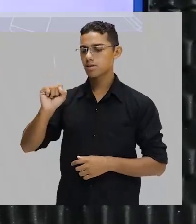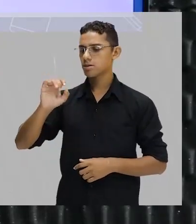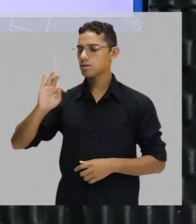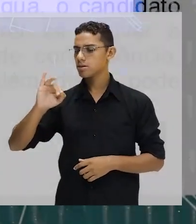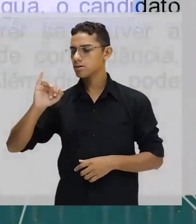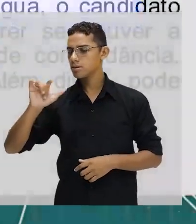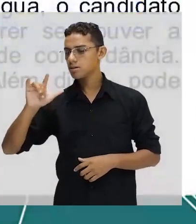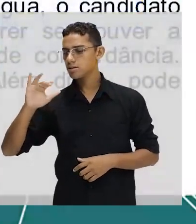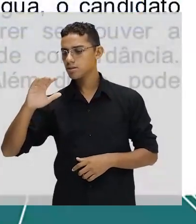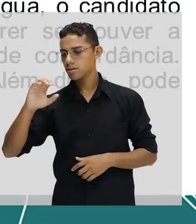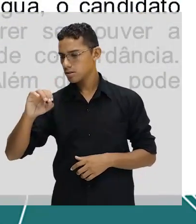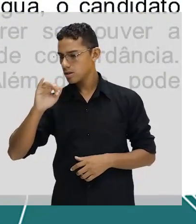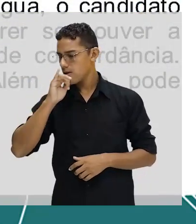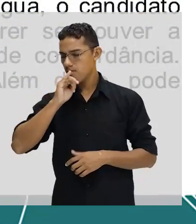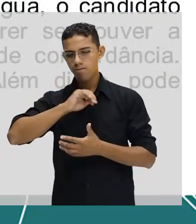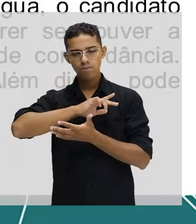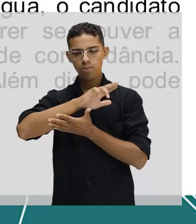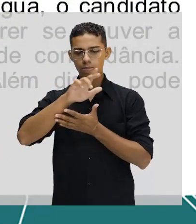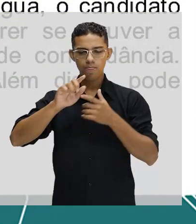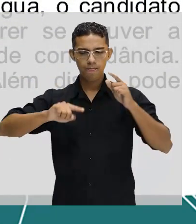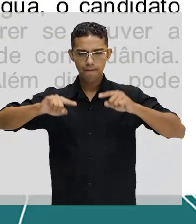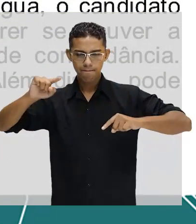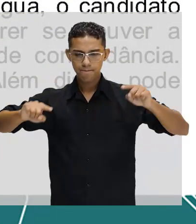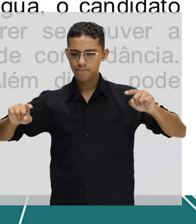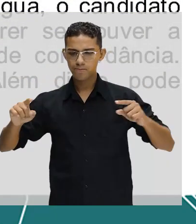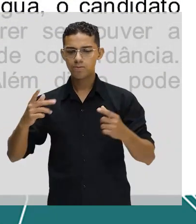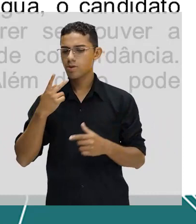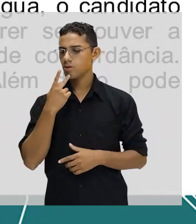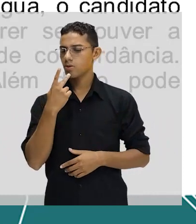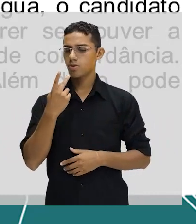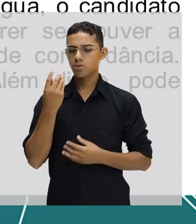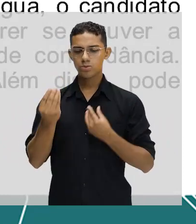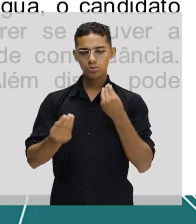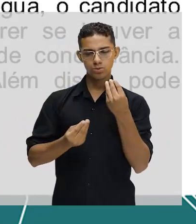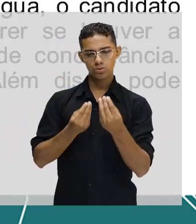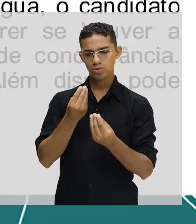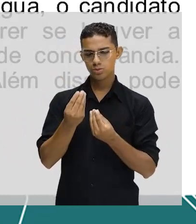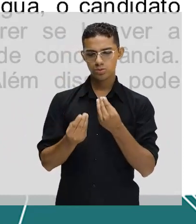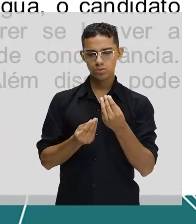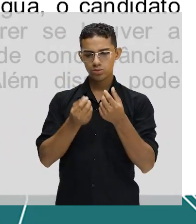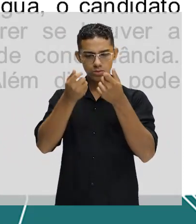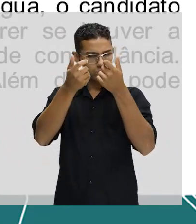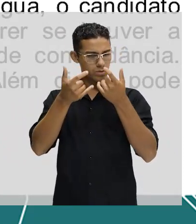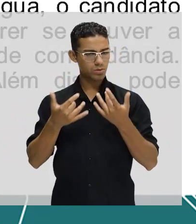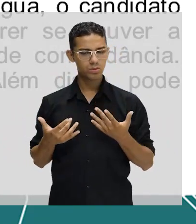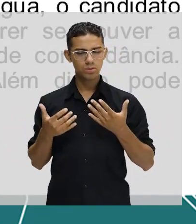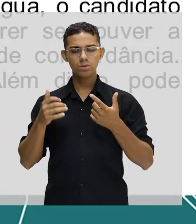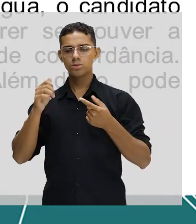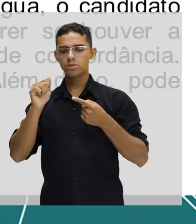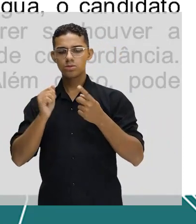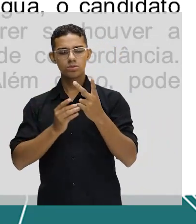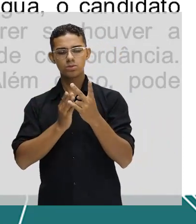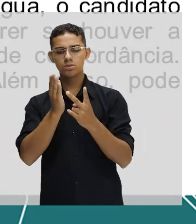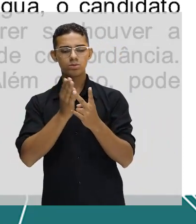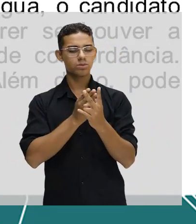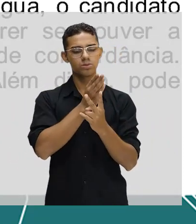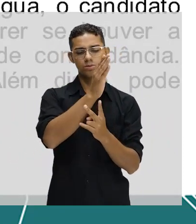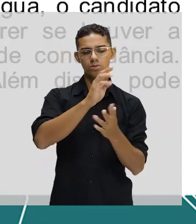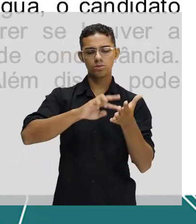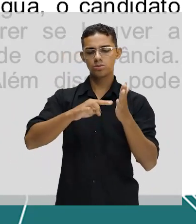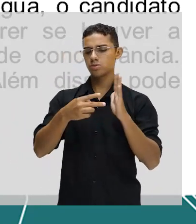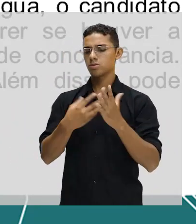trazer essa variação para vocês. Então, como escrever sem ambiguidades? Na redação do